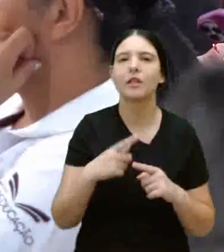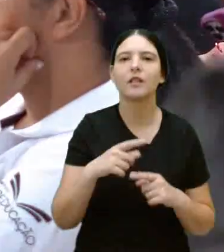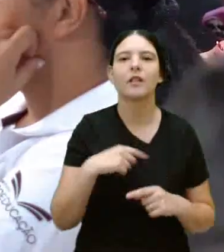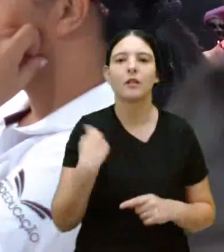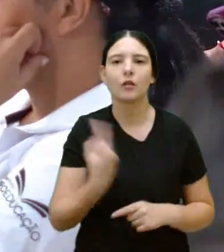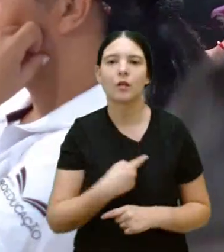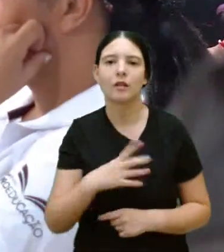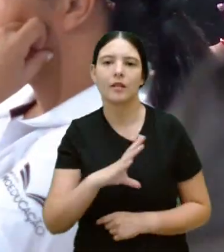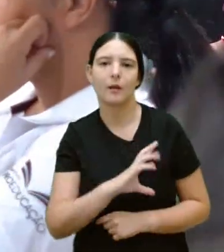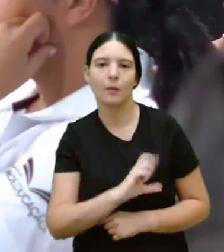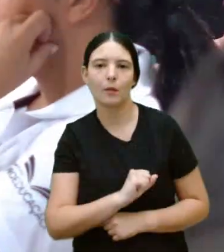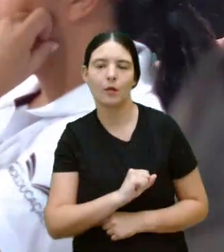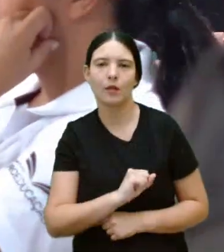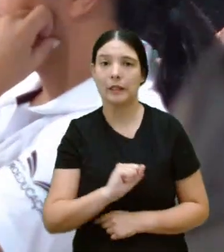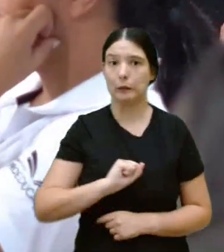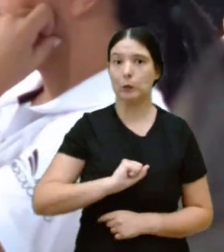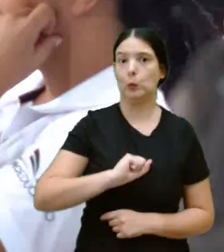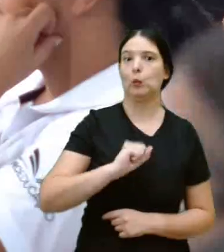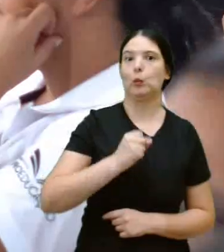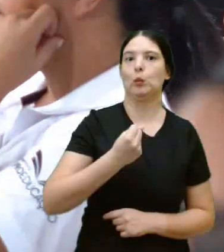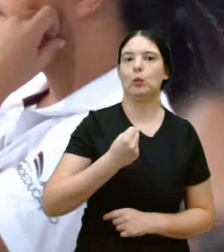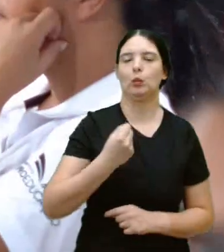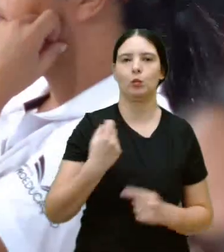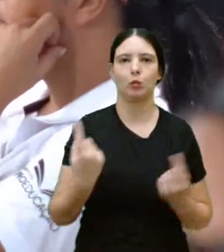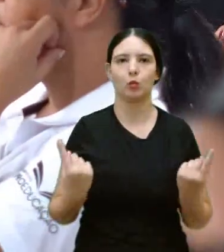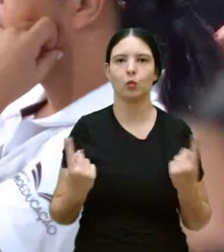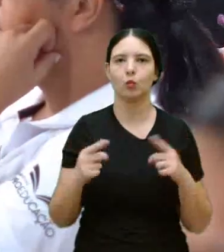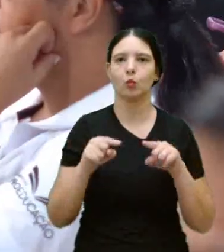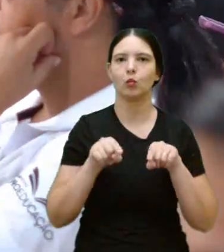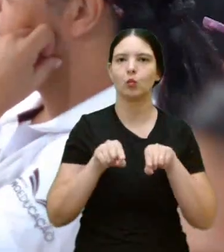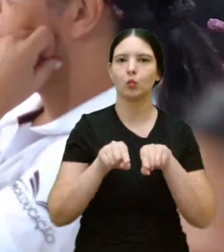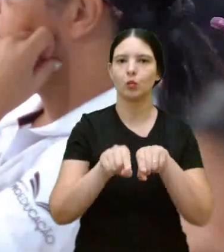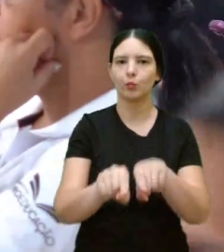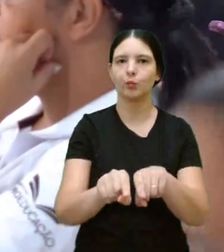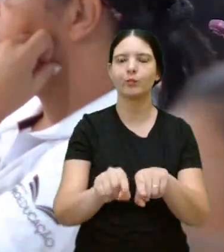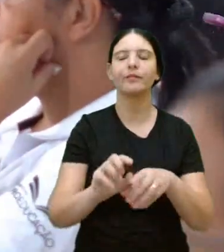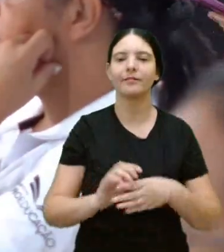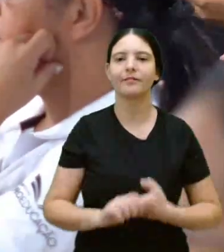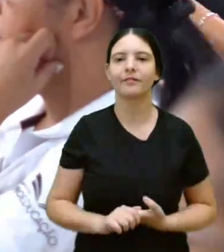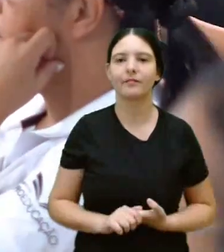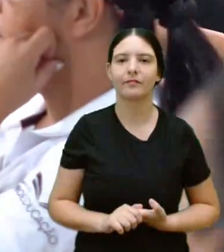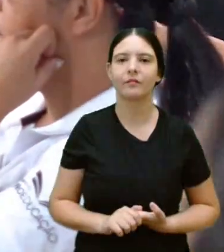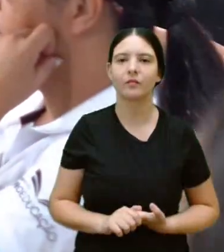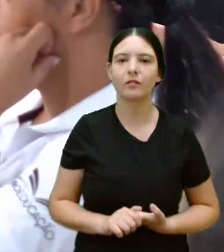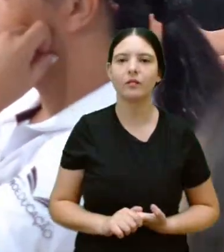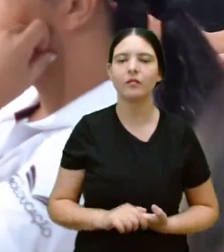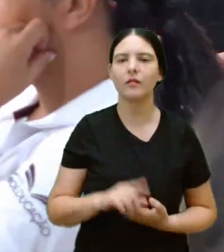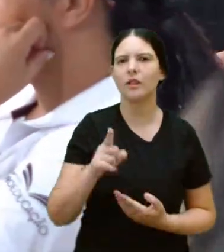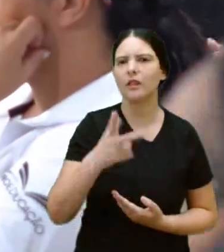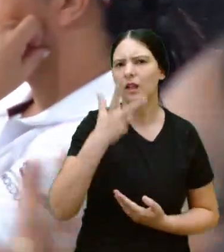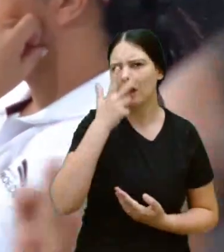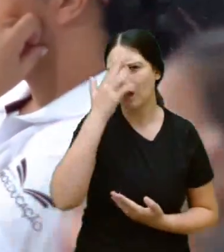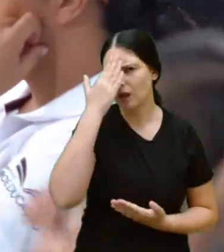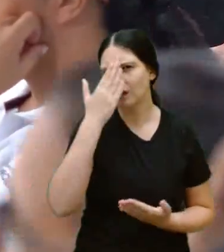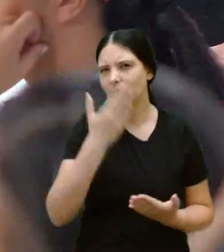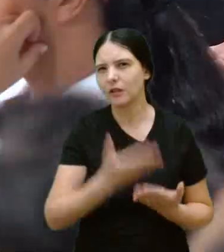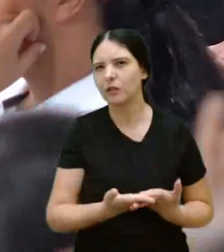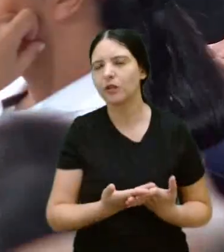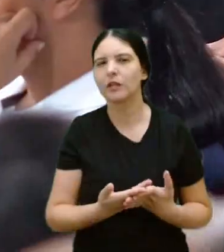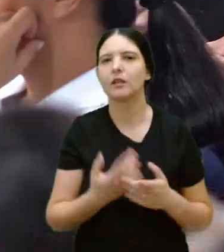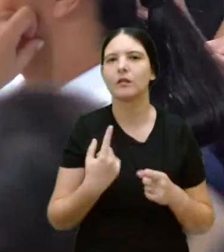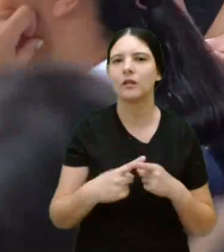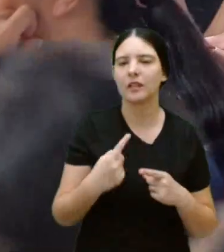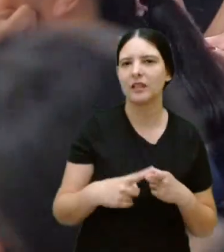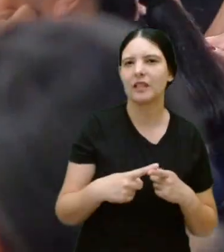e o ódio, eles andam bem juntinhos, né? Você acredita que essa linha é muito